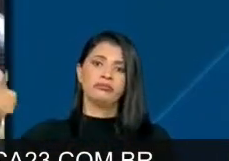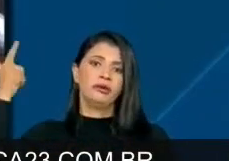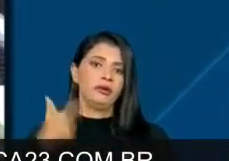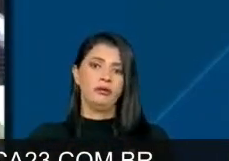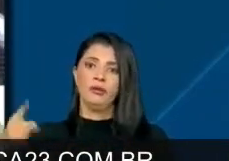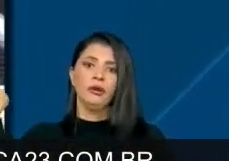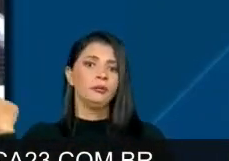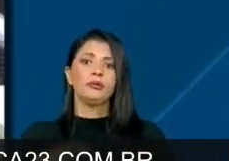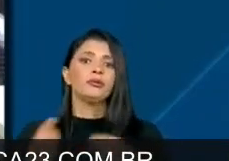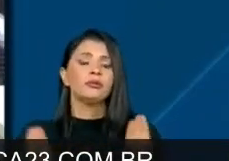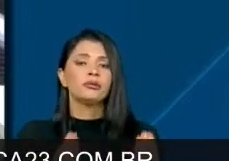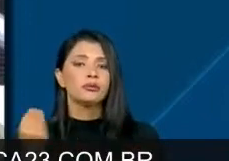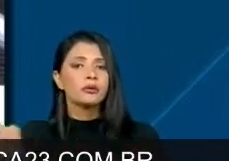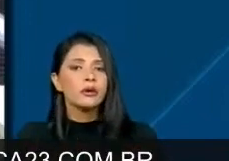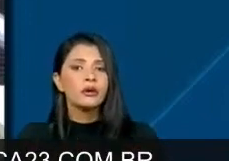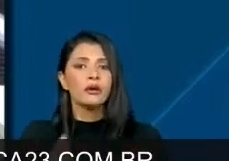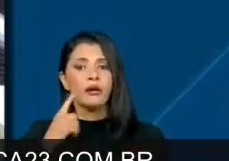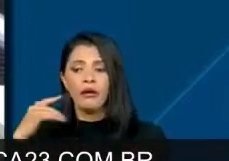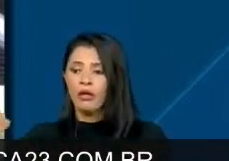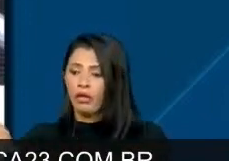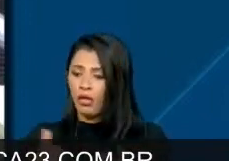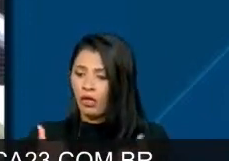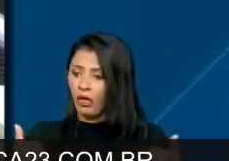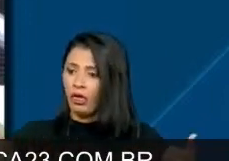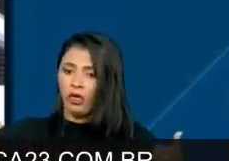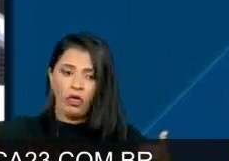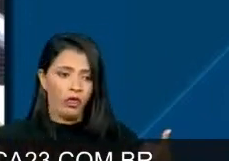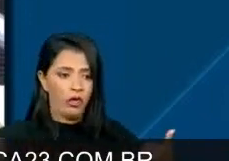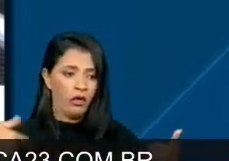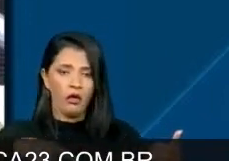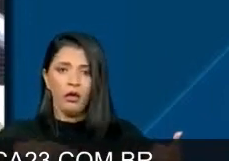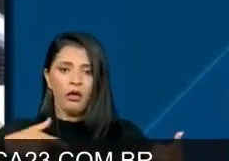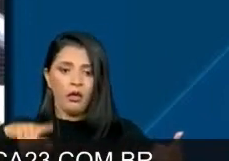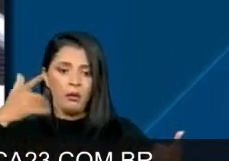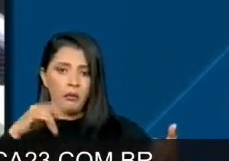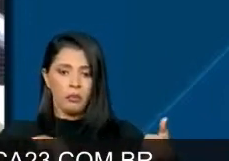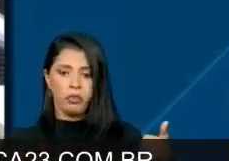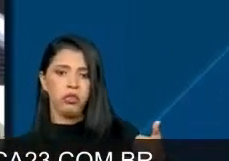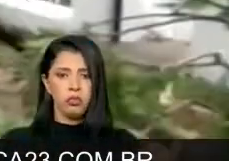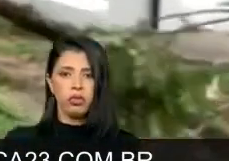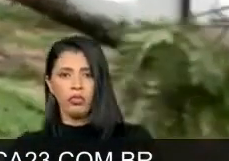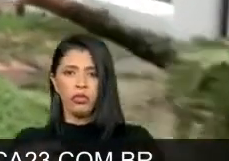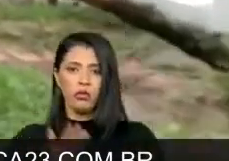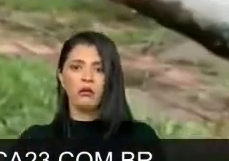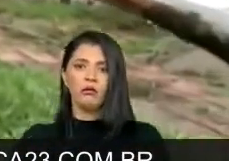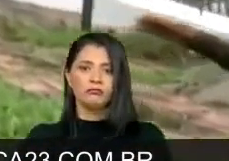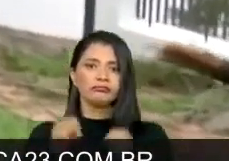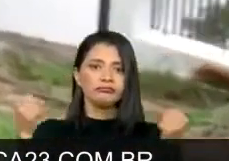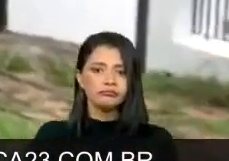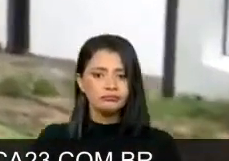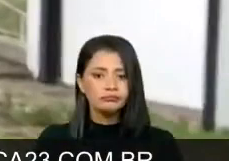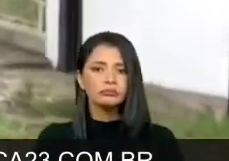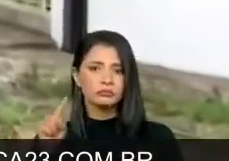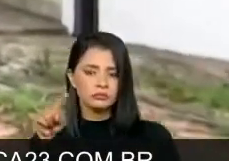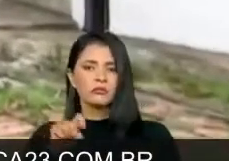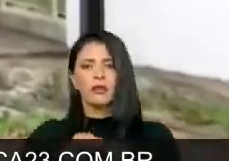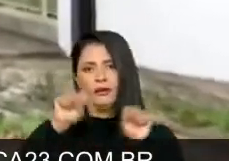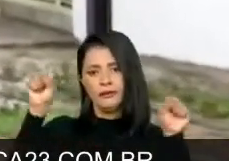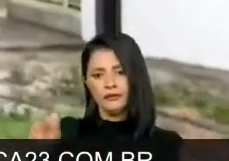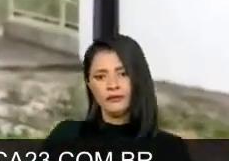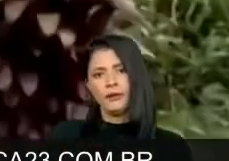acaba acontecendo é que ela está sempre suscetível a qualquer desastre natural. Como resultado de um